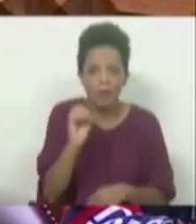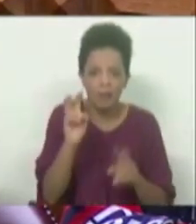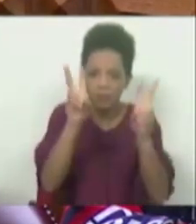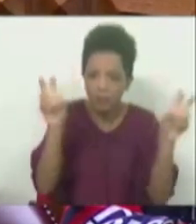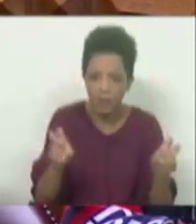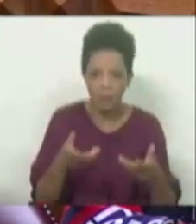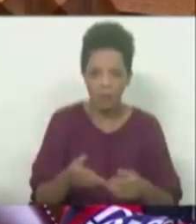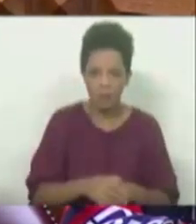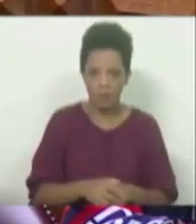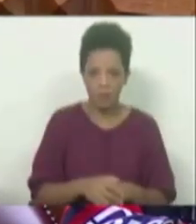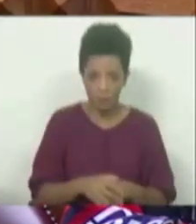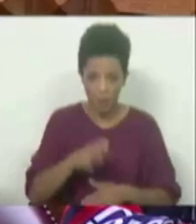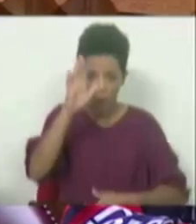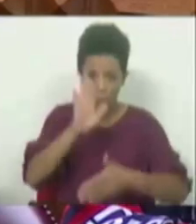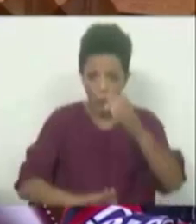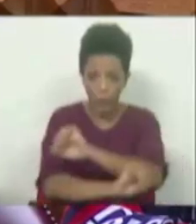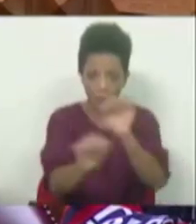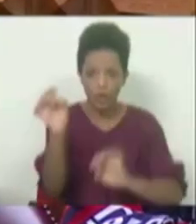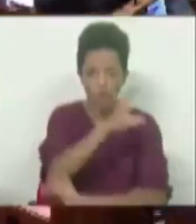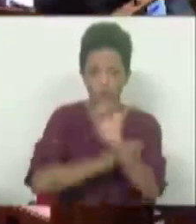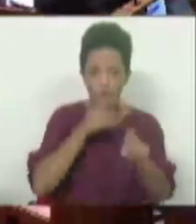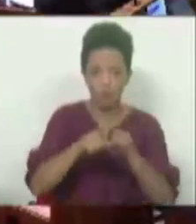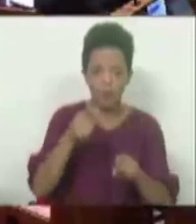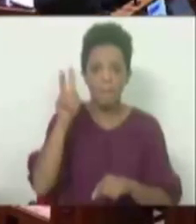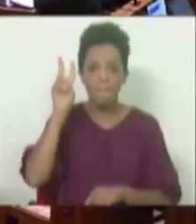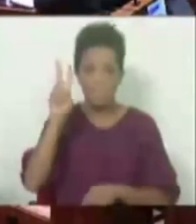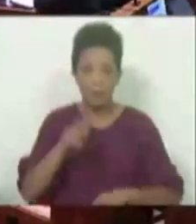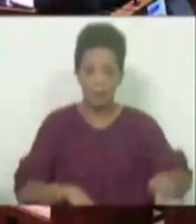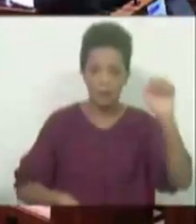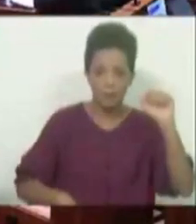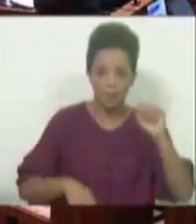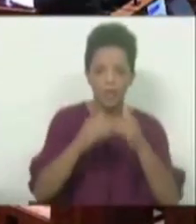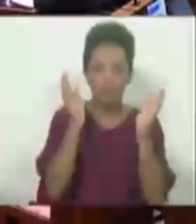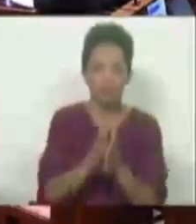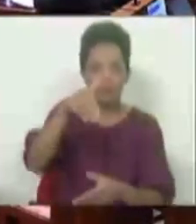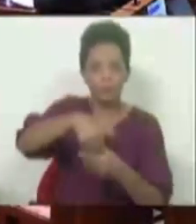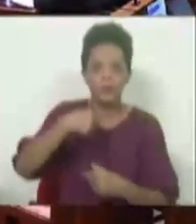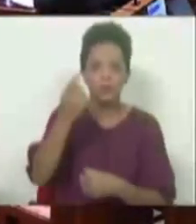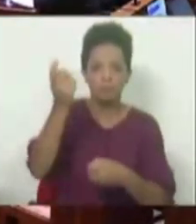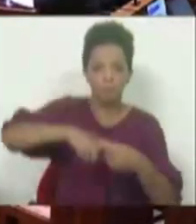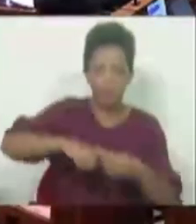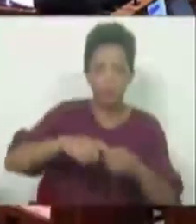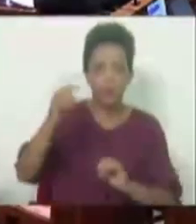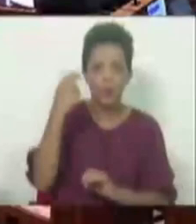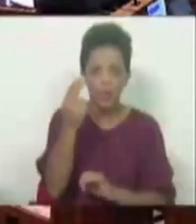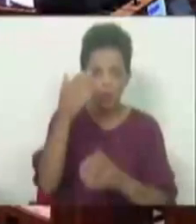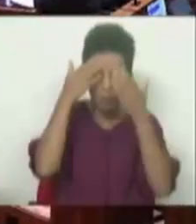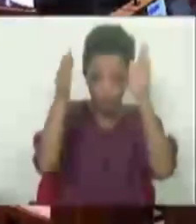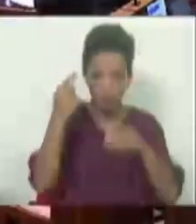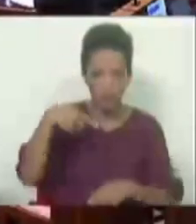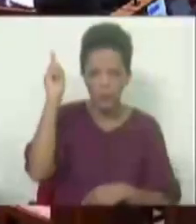tema. Os vossos colegas eurodeputados do PS e do PSD votaram todos por dizer que um Estado-membro da União já não é uma